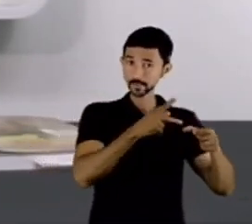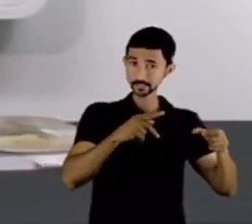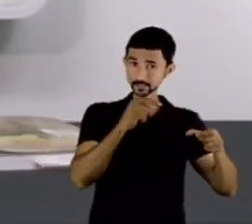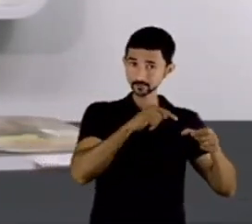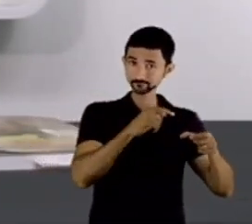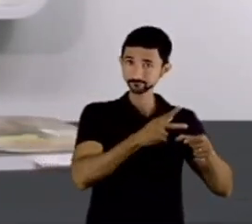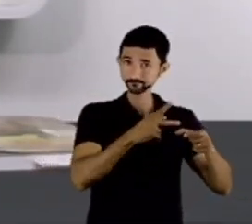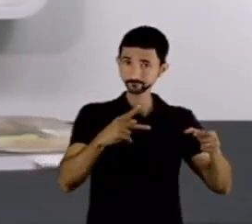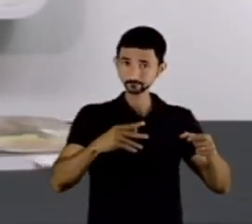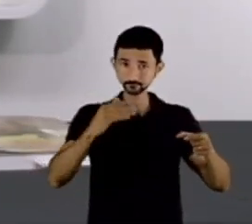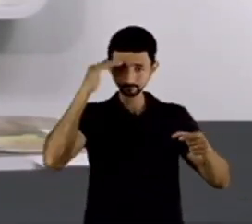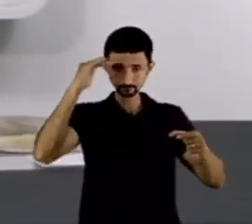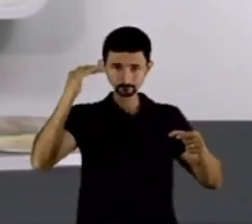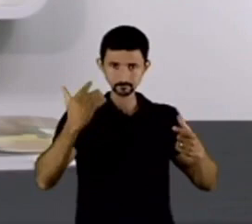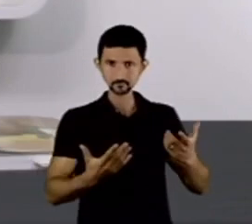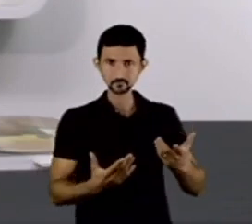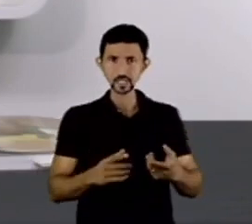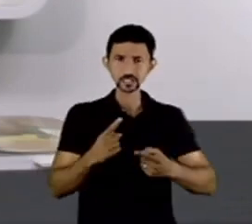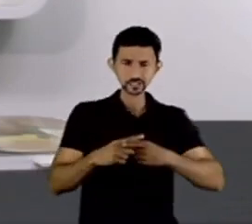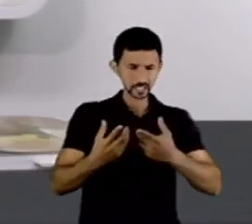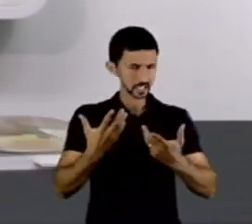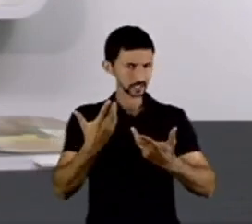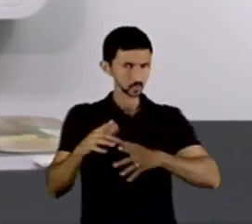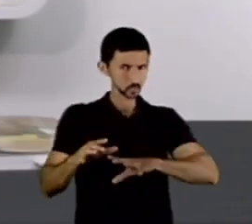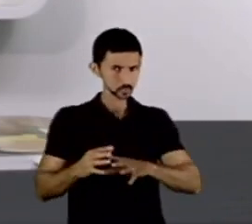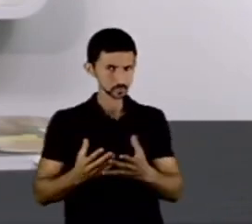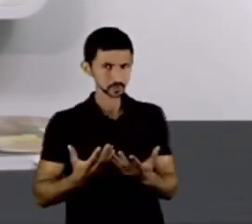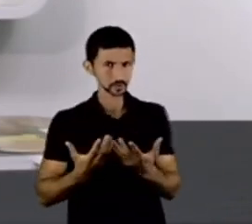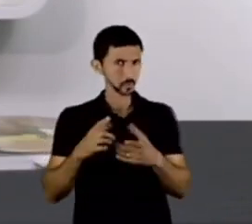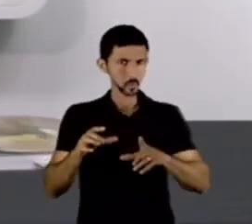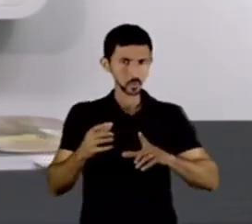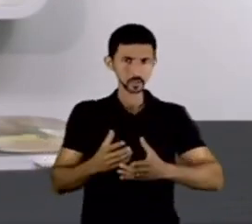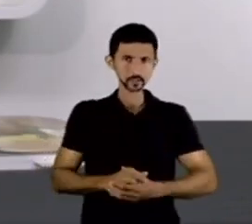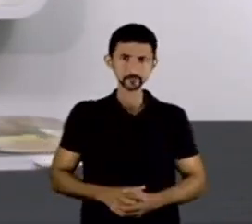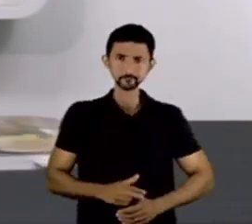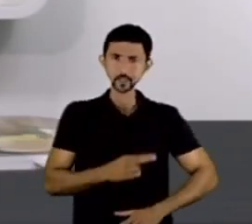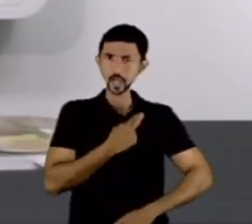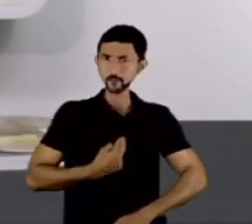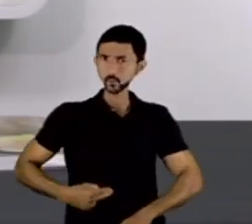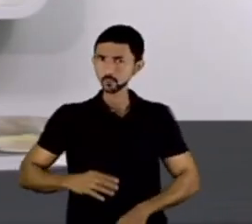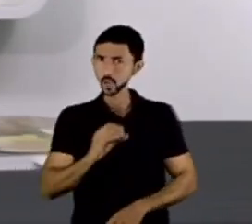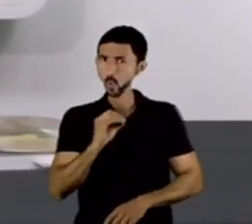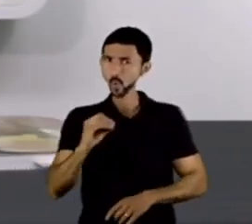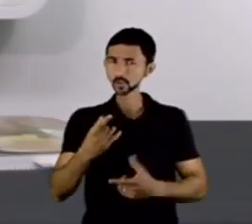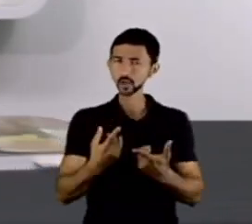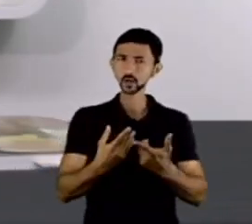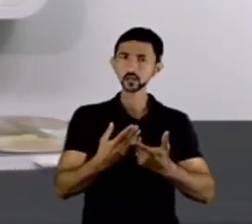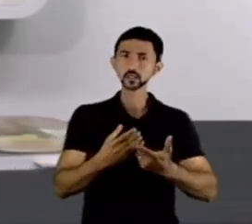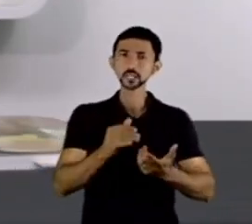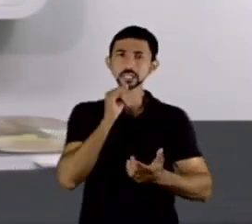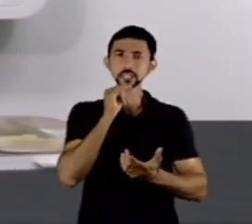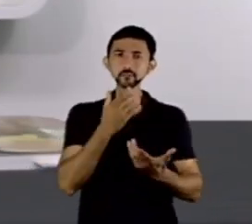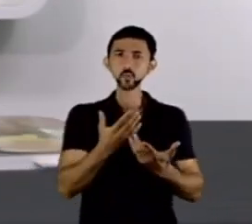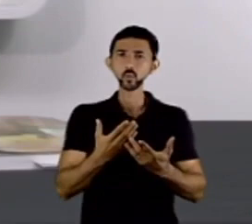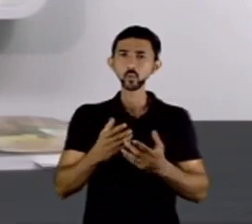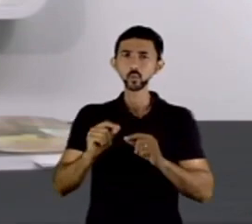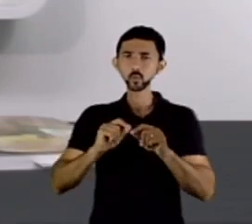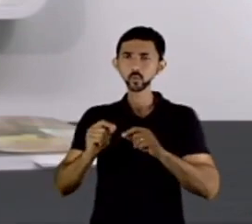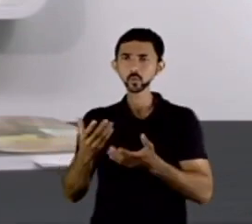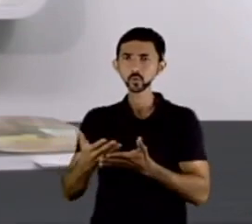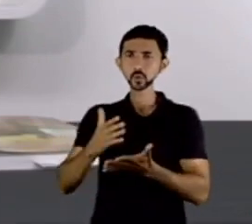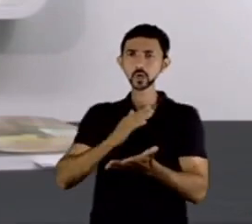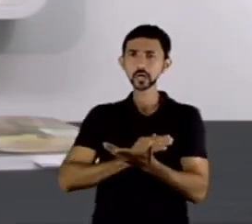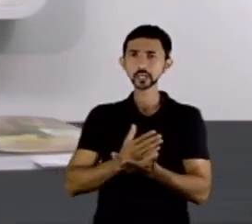República Oligárquica. Na verdade, eles já tinham um ressentimento contra a República Oligárquica, né? Porque antes